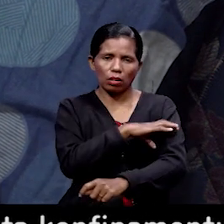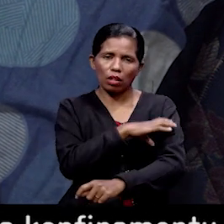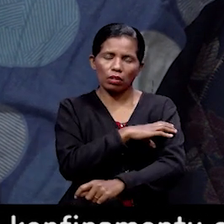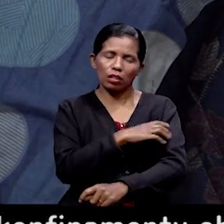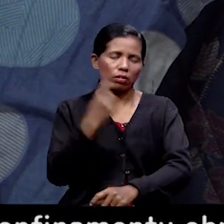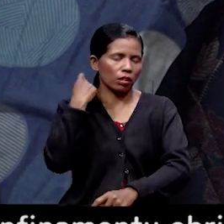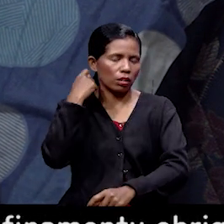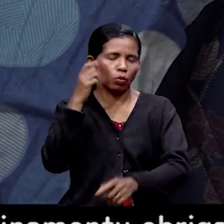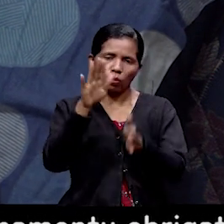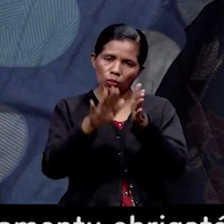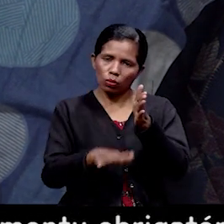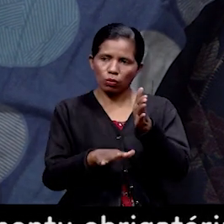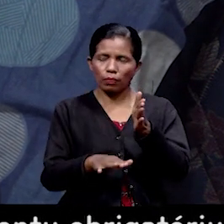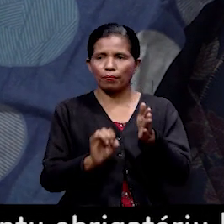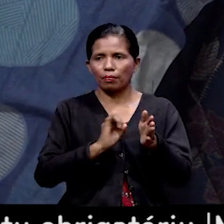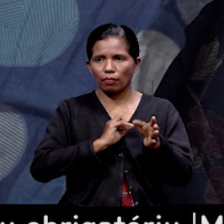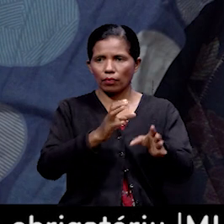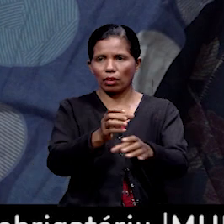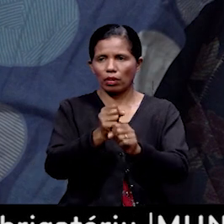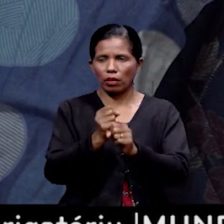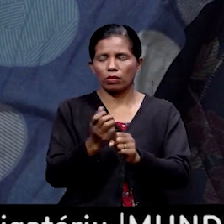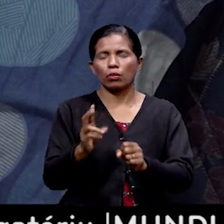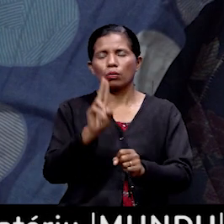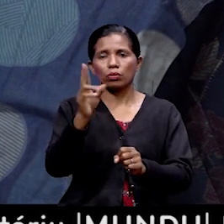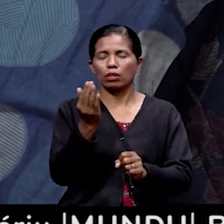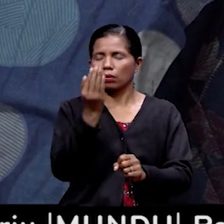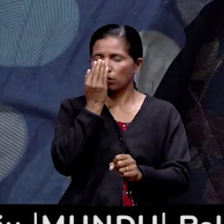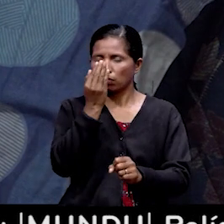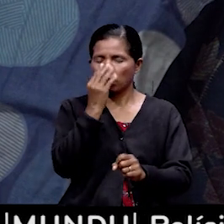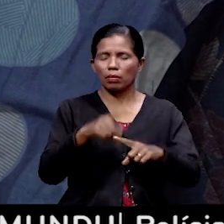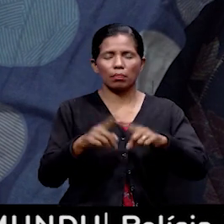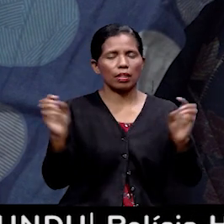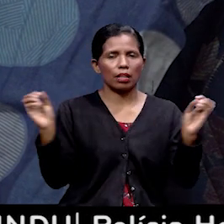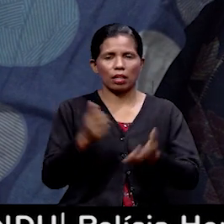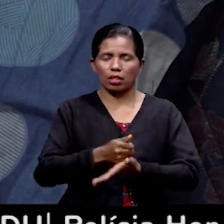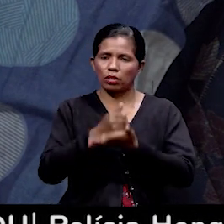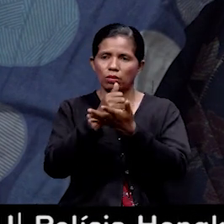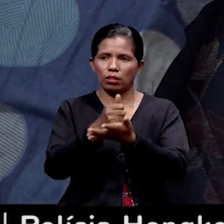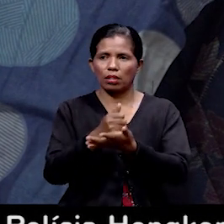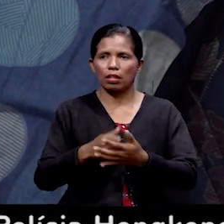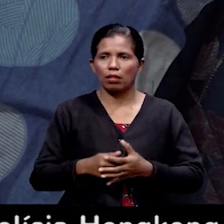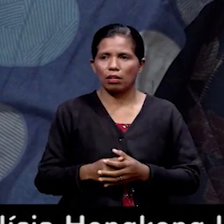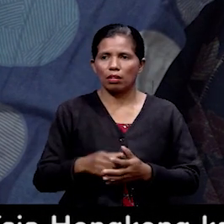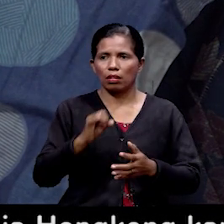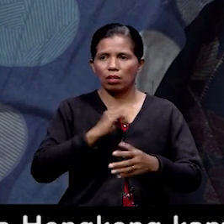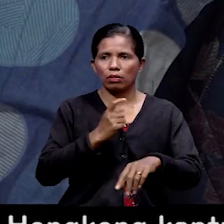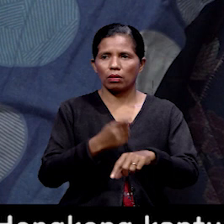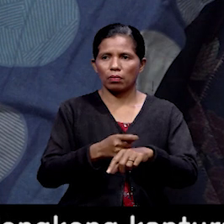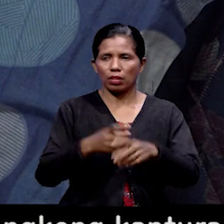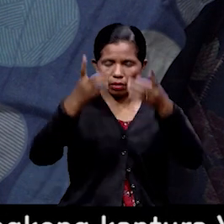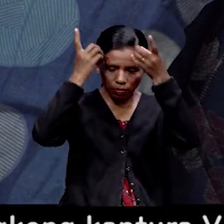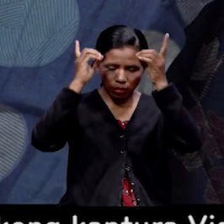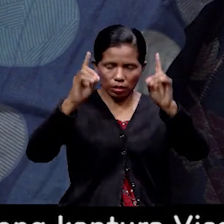pronto bu di sini sa fute uzo oksigen ini mai be la juda ini satu rasa la saya dah, dia tinggal berapa mau di sini ba